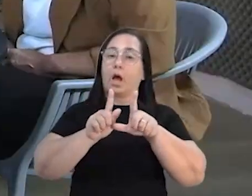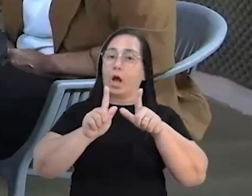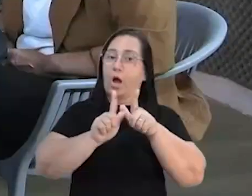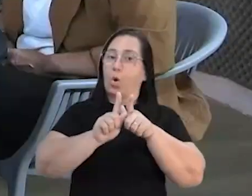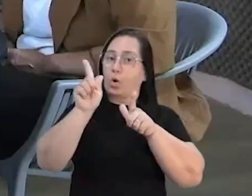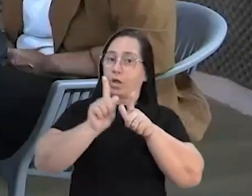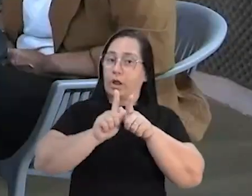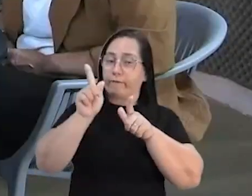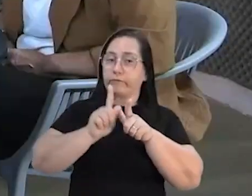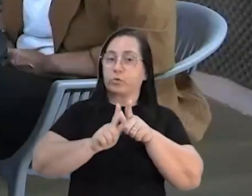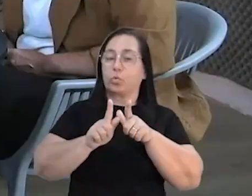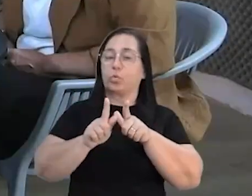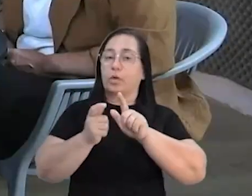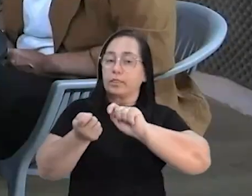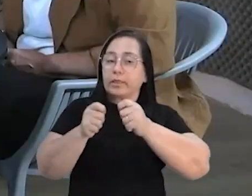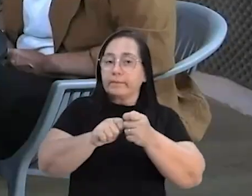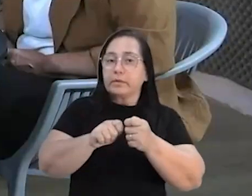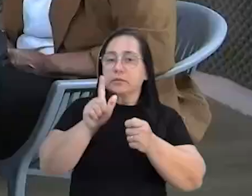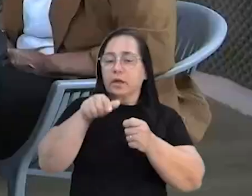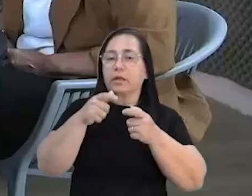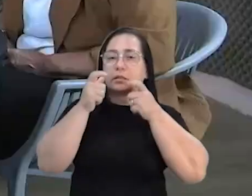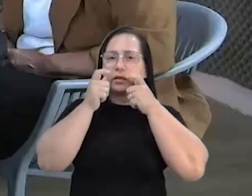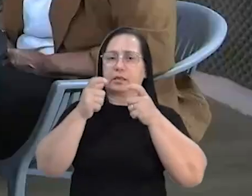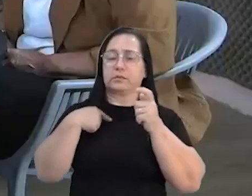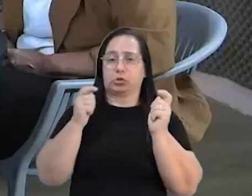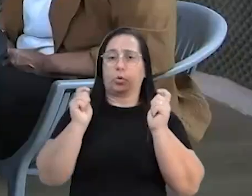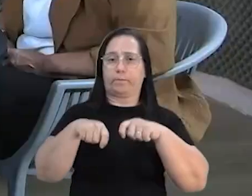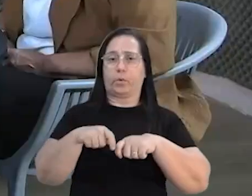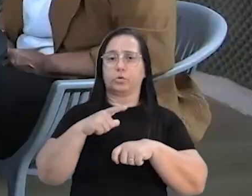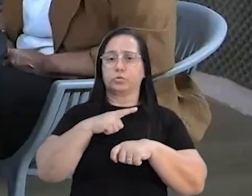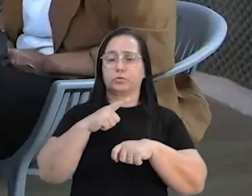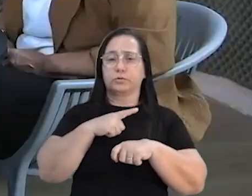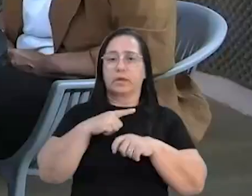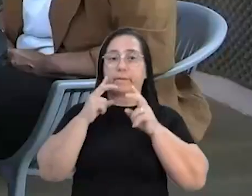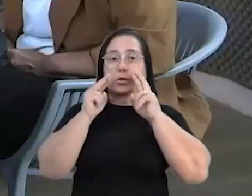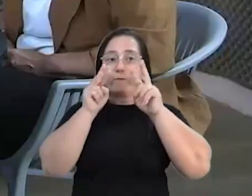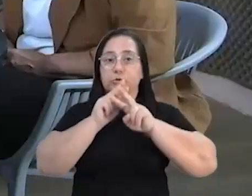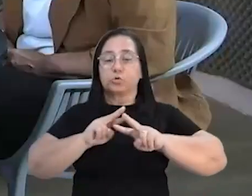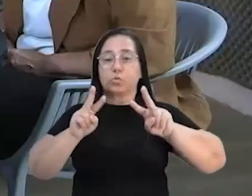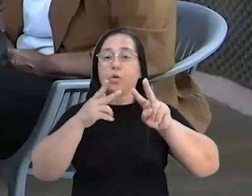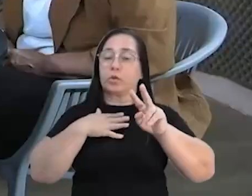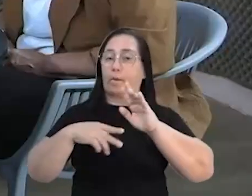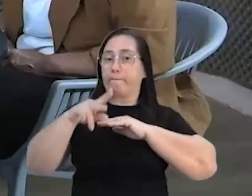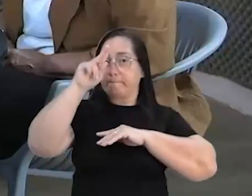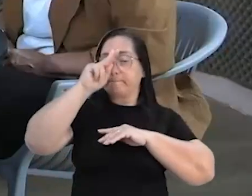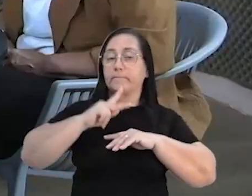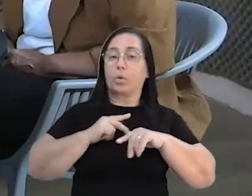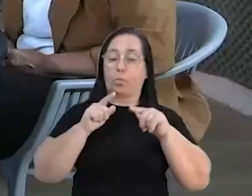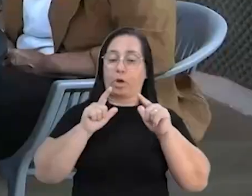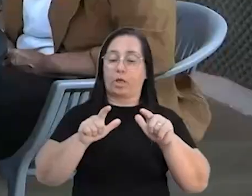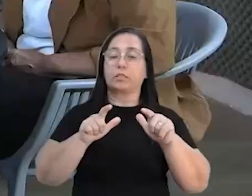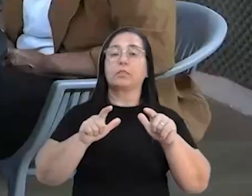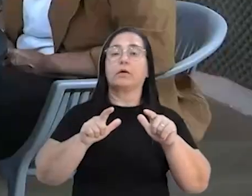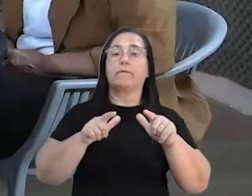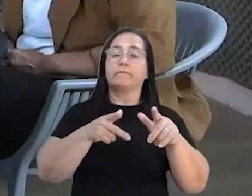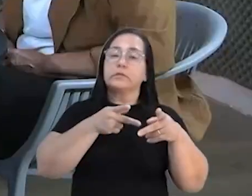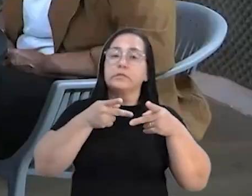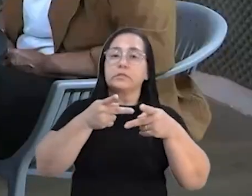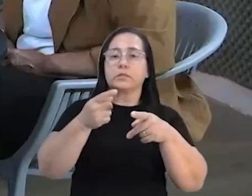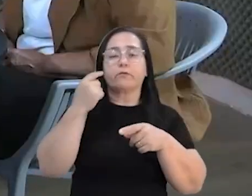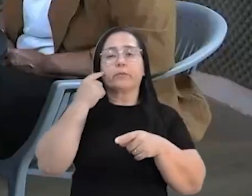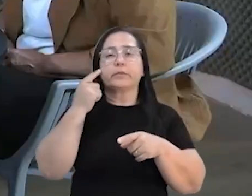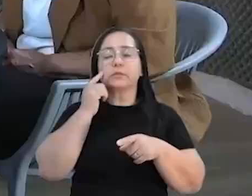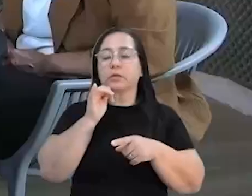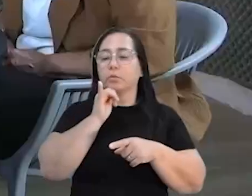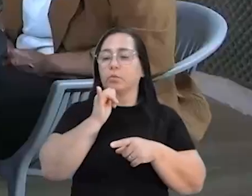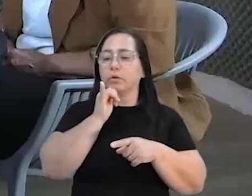essa história da adaptação é interessante. Porque, veja, eu posso ter a minha identidade visual, eu tenho o meu cartão de visita, e aí esse cartão de visita ele foi pensado, sei lá,